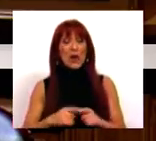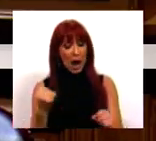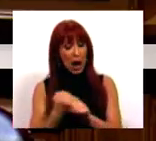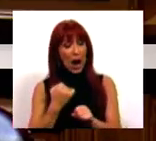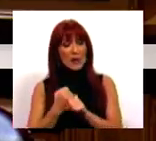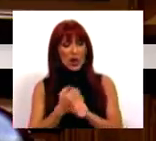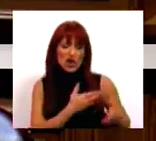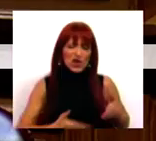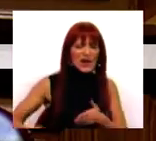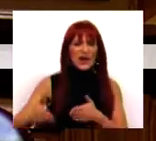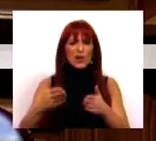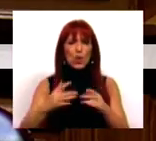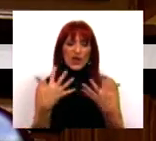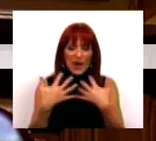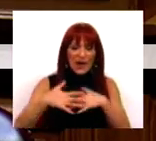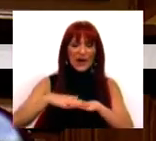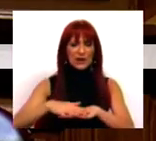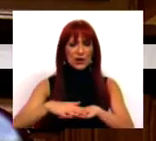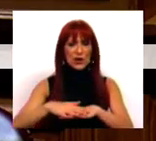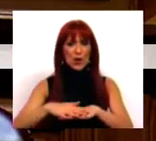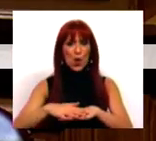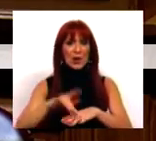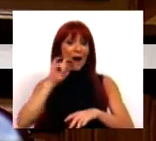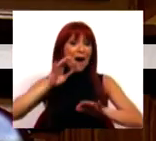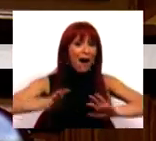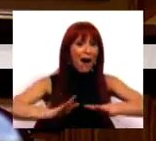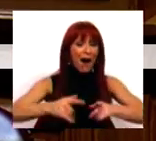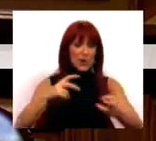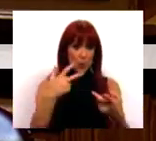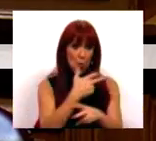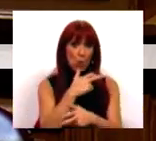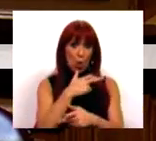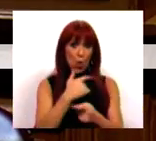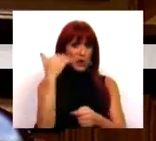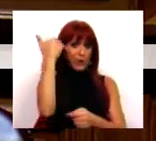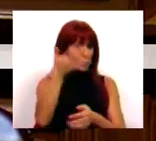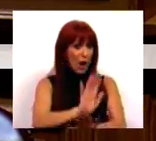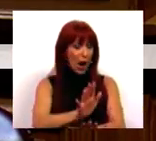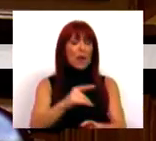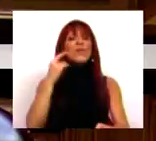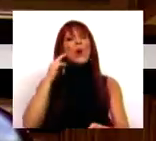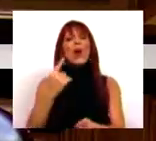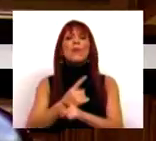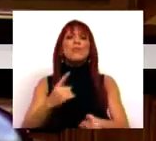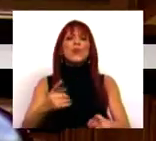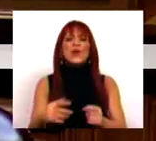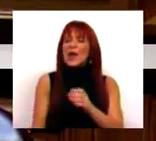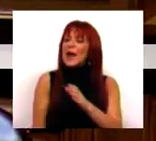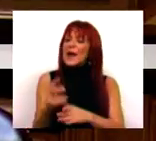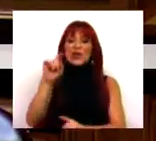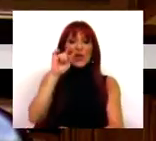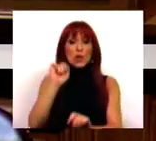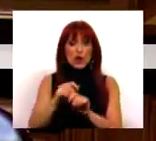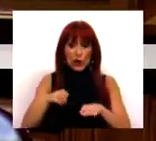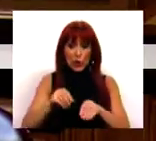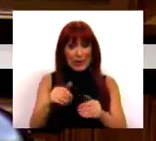ações estratégicas e integradas para prevenção de tragédias futuras, no sentido justamente de criar resistência